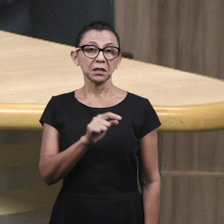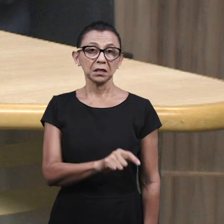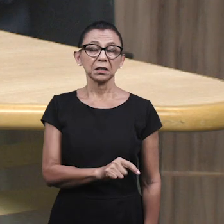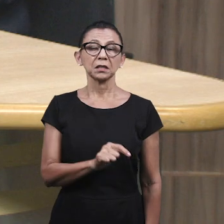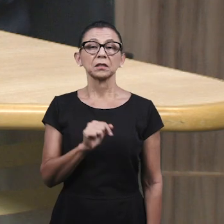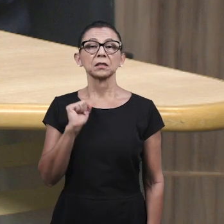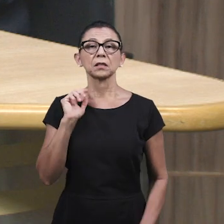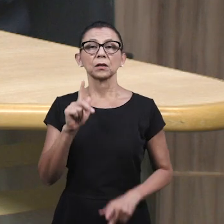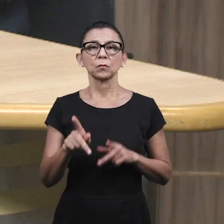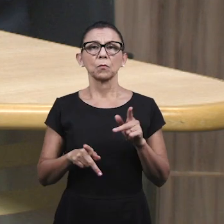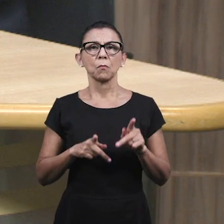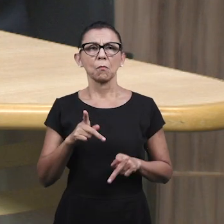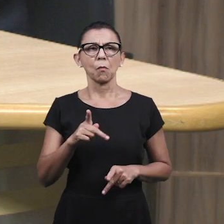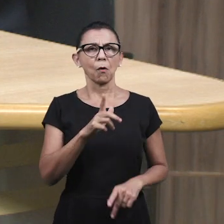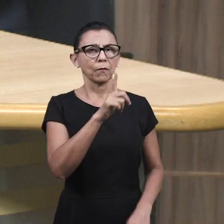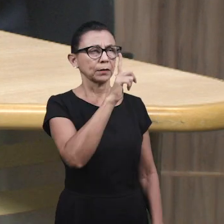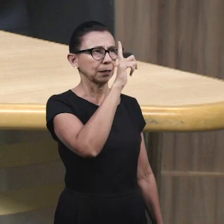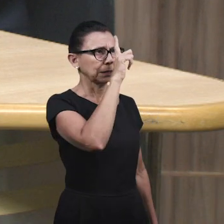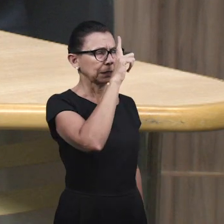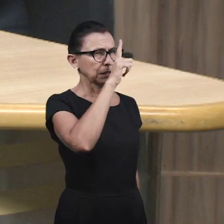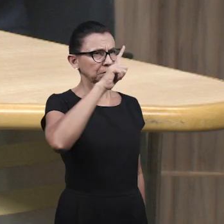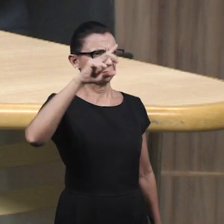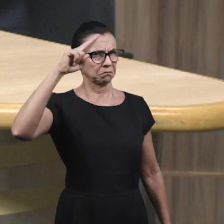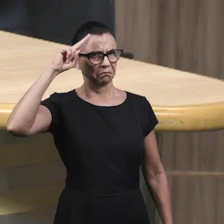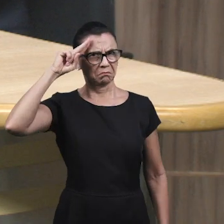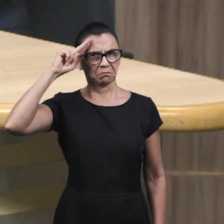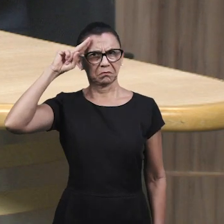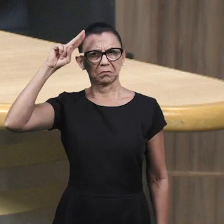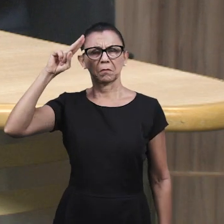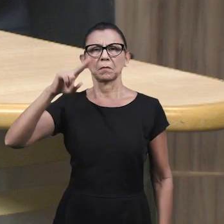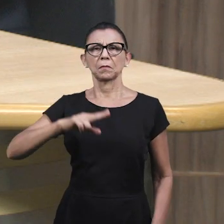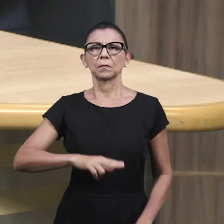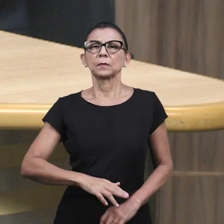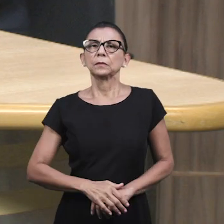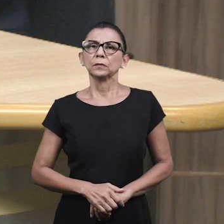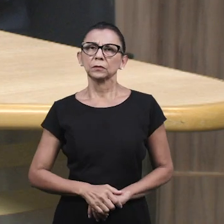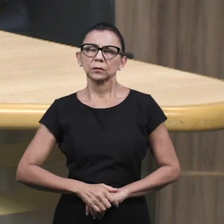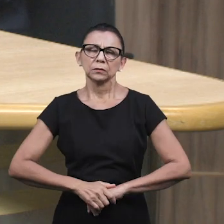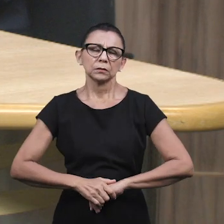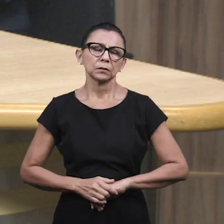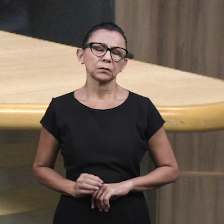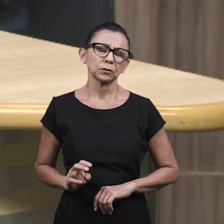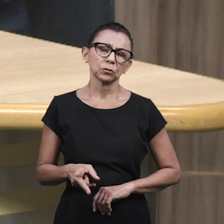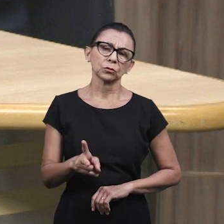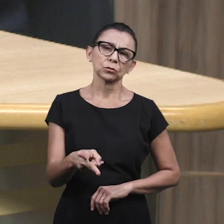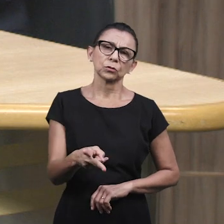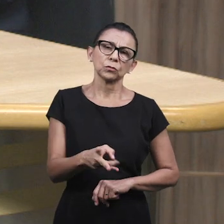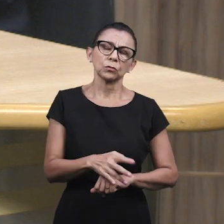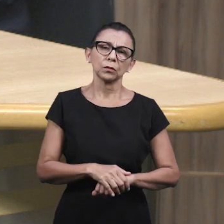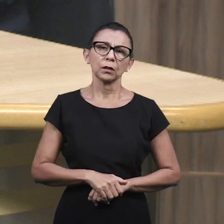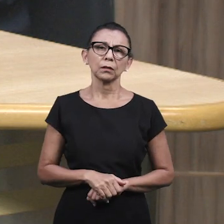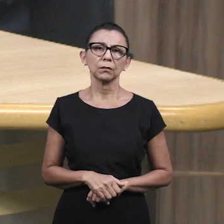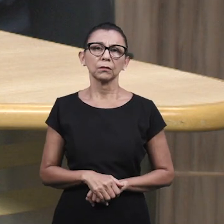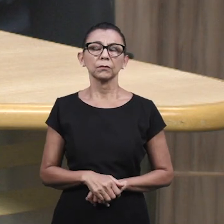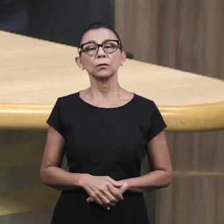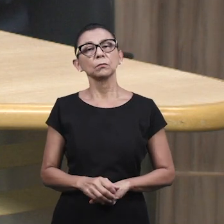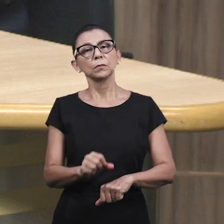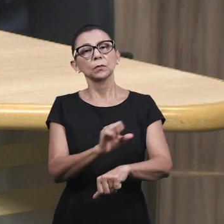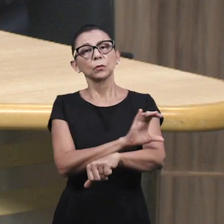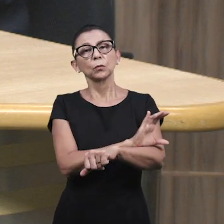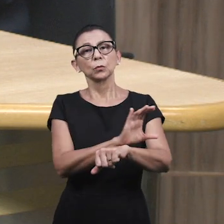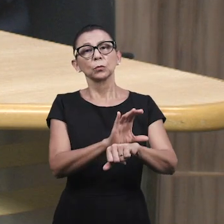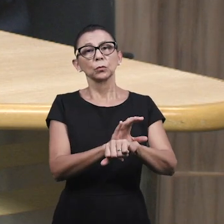soldados, mas a cultura ainda era a cultura helenística, da filosofia grega e de tudo mais. Então era a